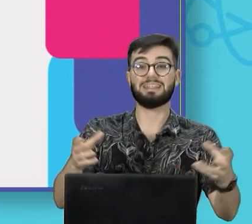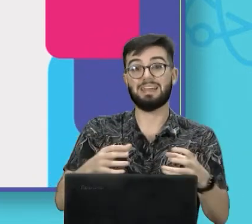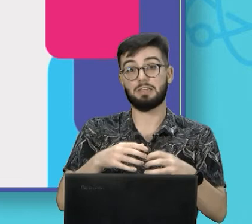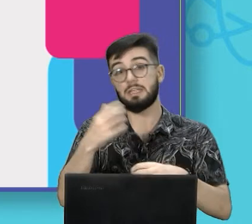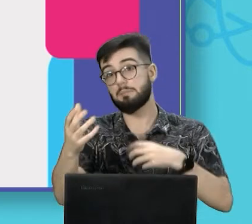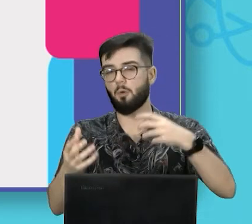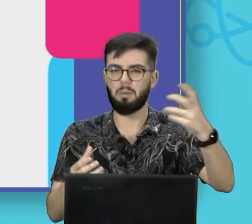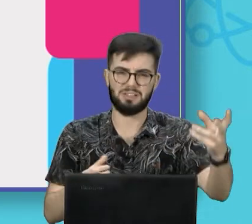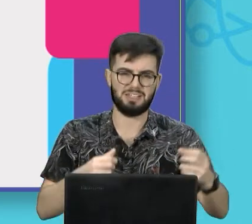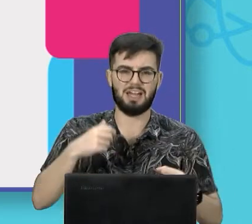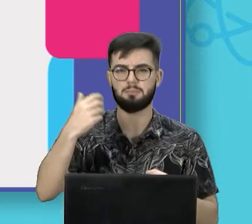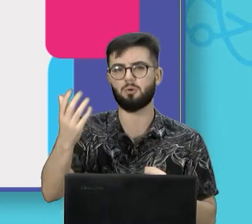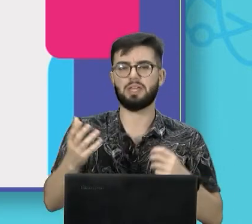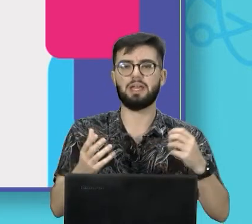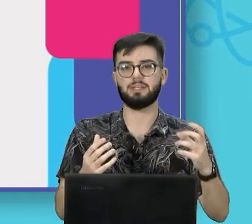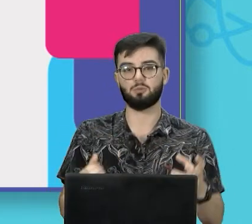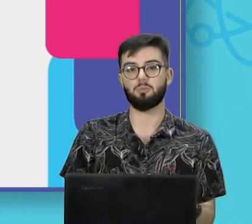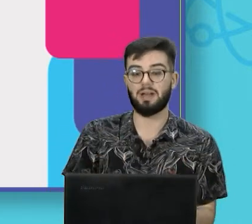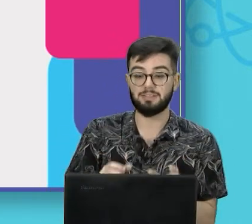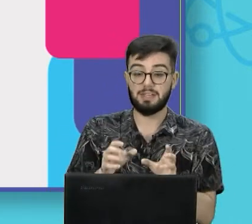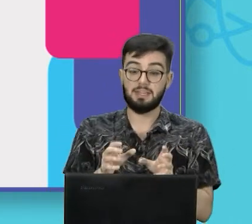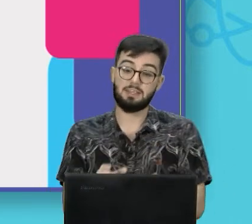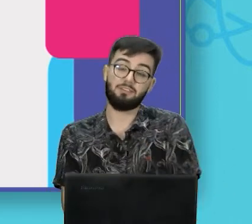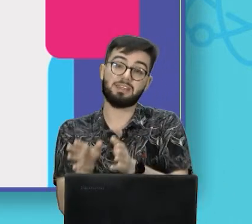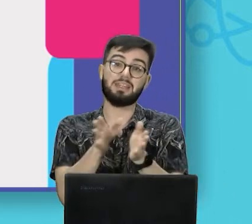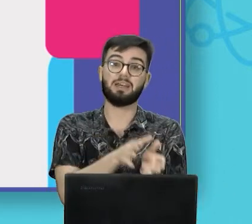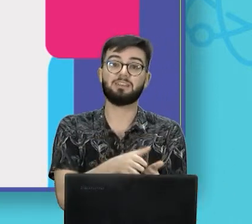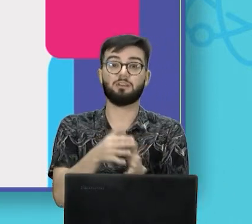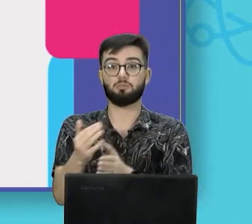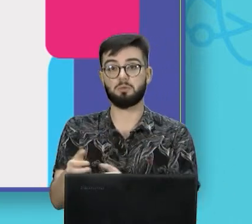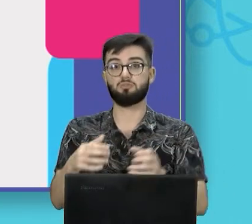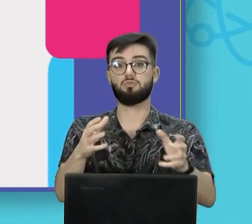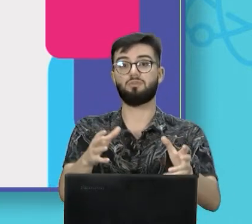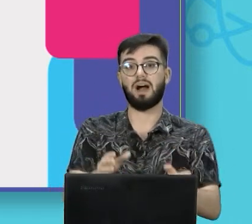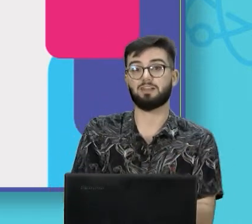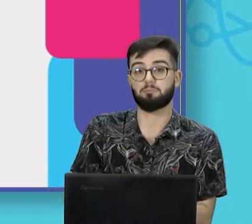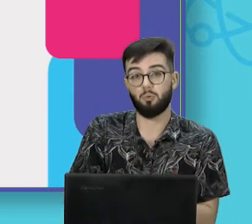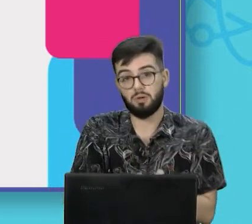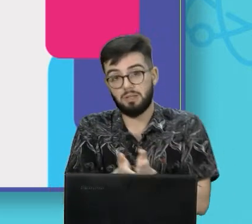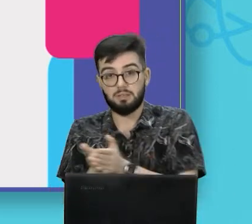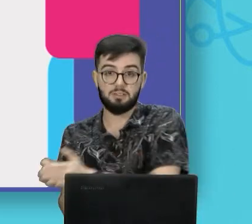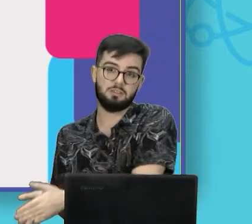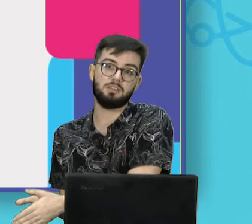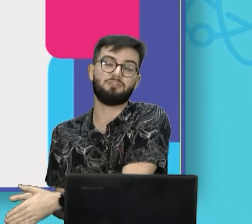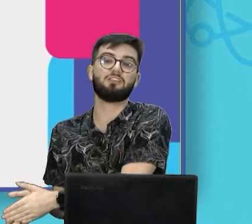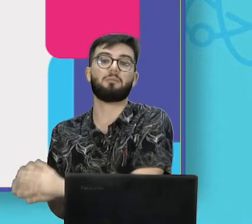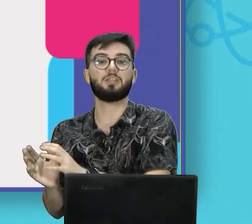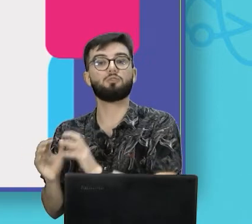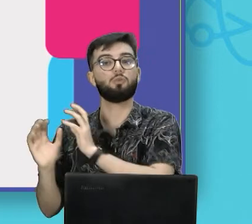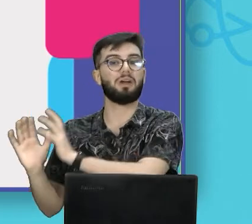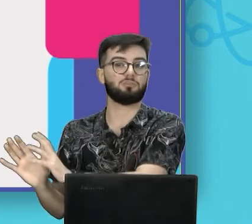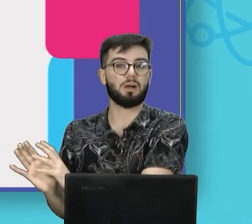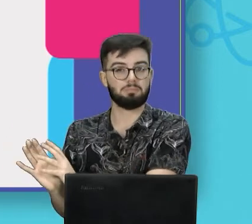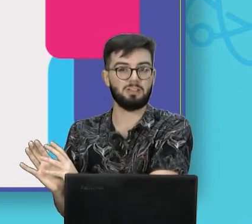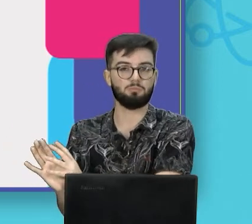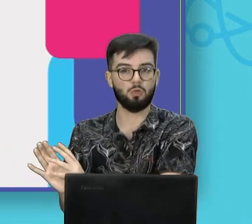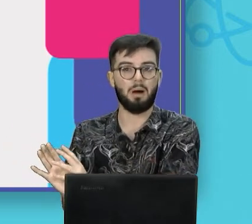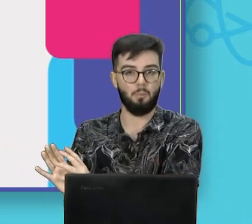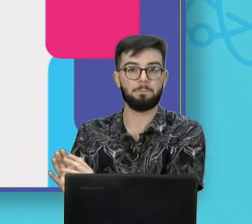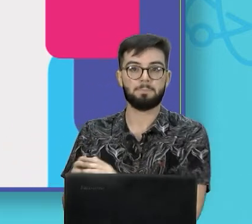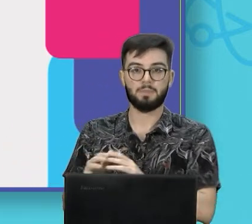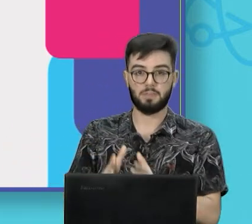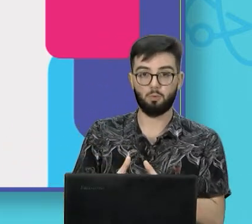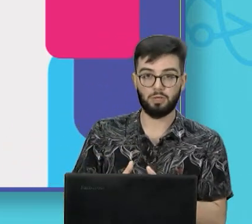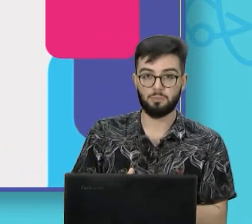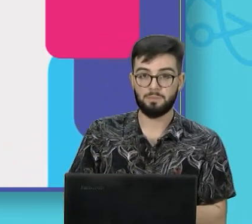cidade né limpa organizada moderna e tudo mais e que vai tá ligado esse auspícios do vagas por definitivamente incluir o Brasil no